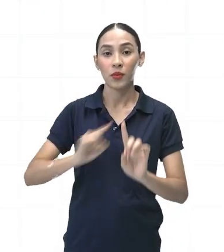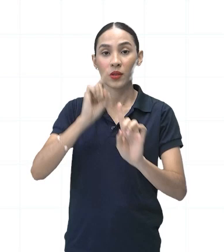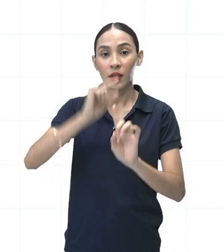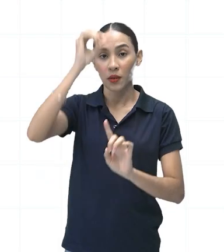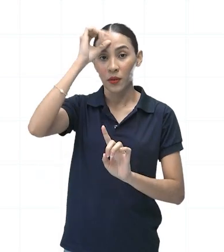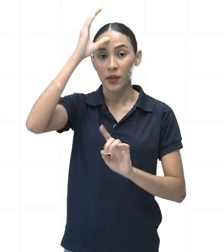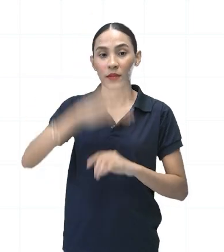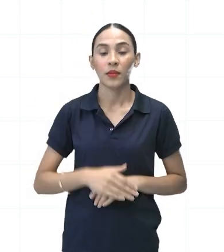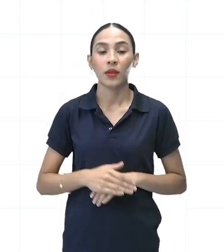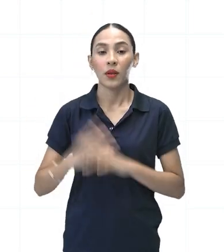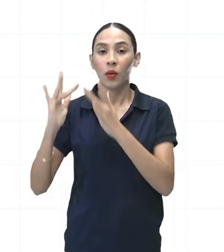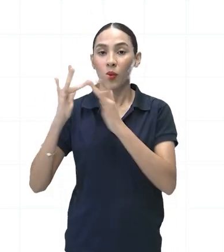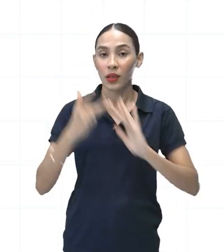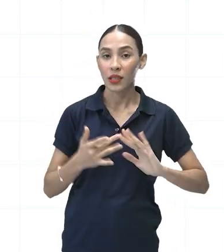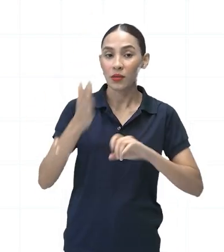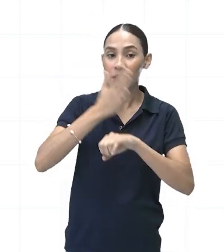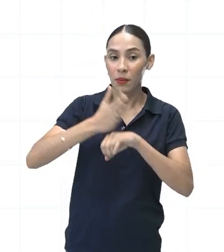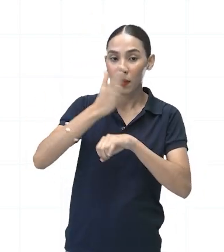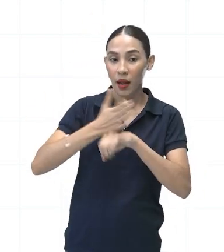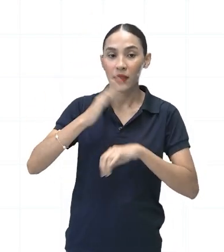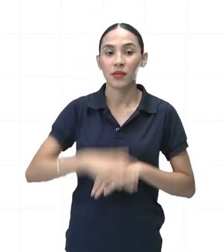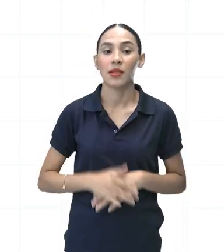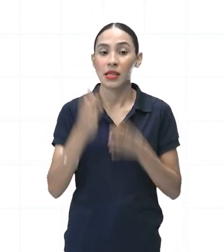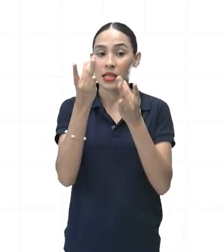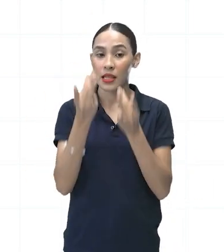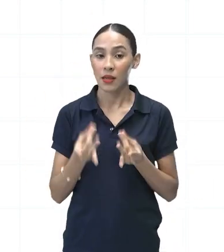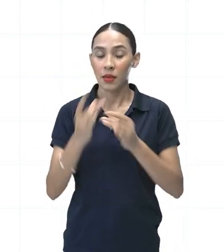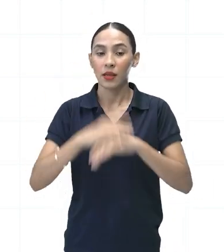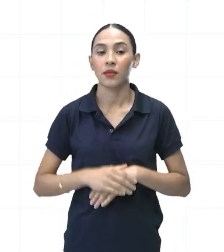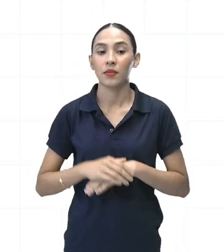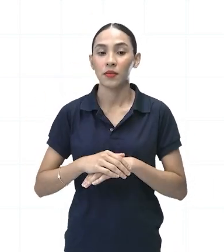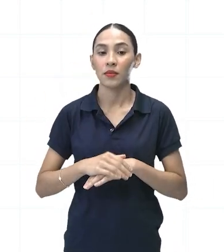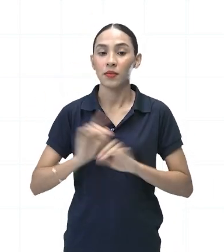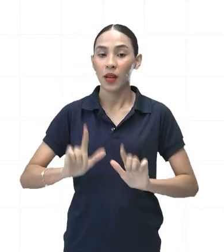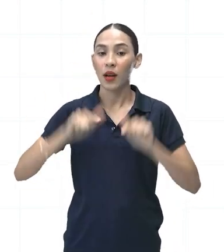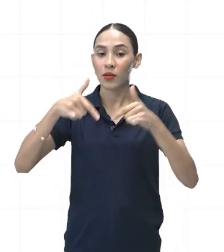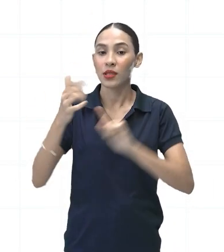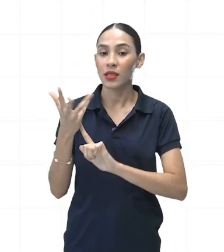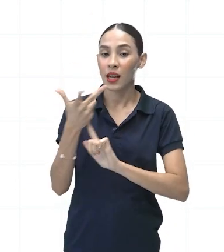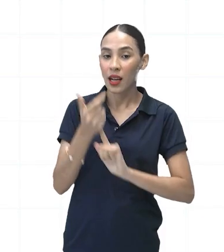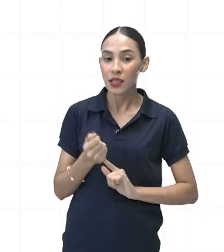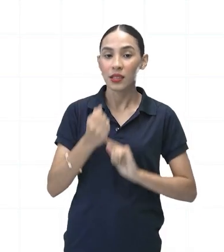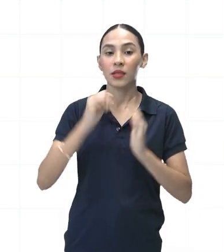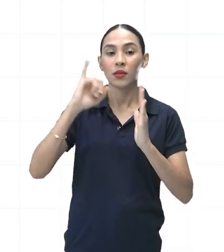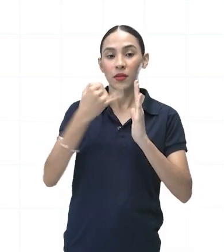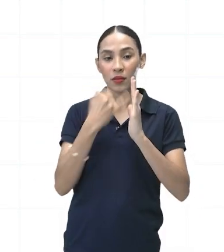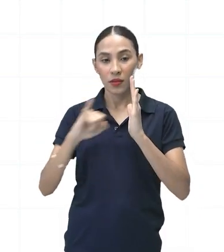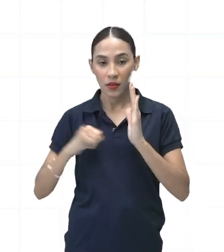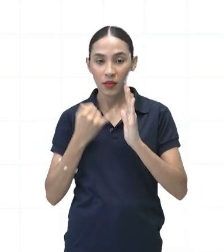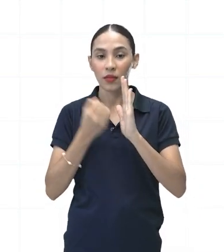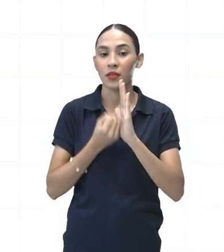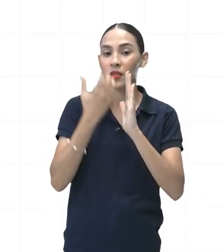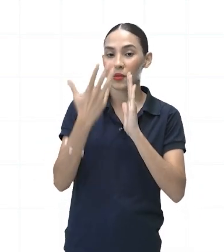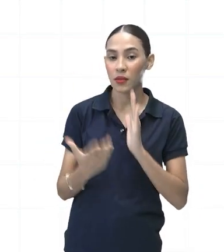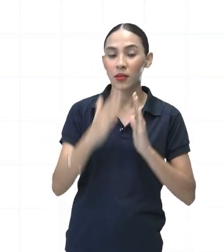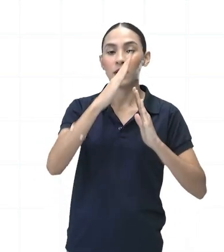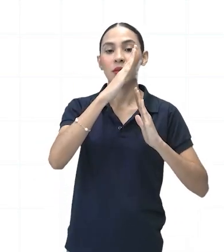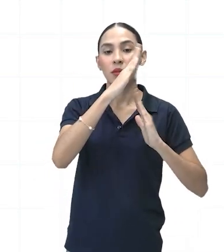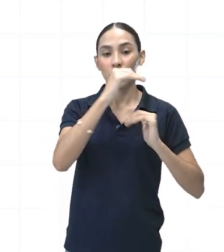de conhecimento, contextos e práticas, detalhamento, movimentos artísticos, impressionismo,